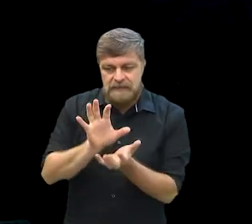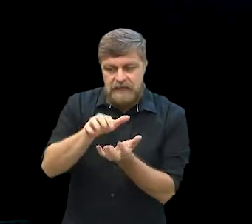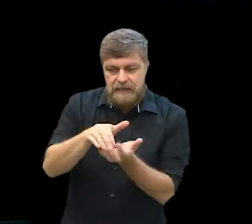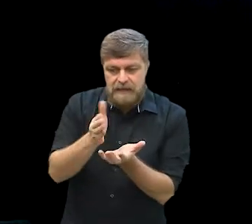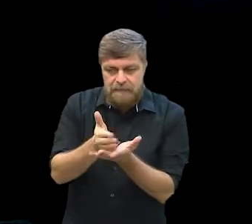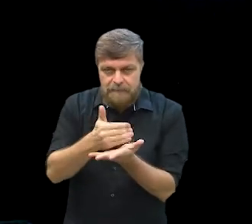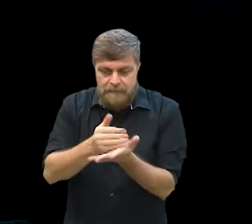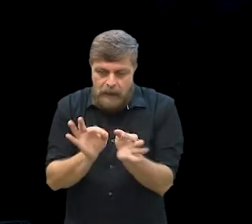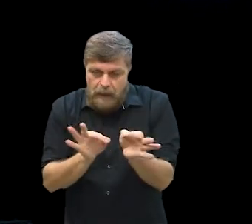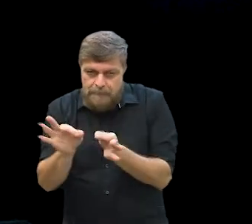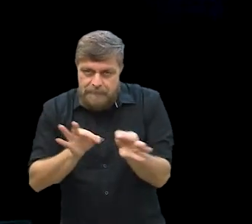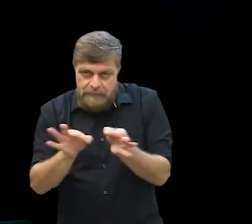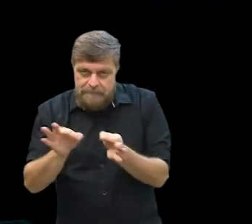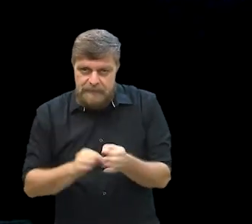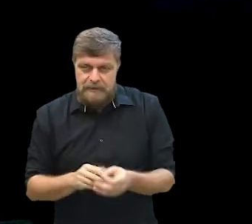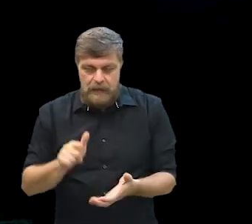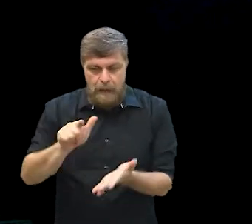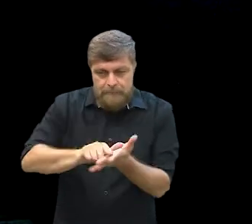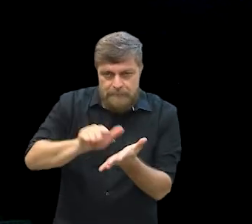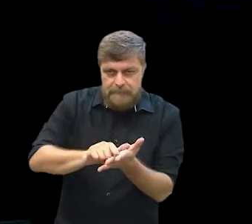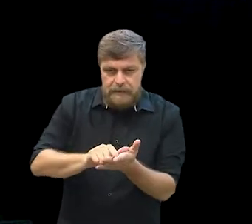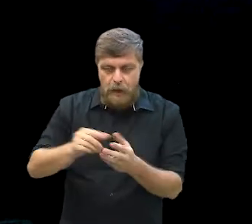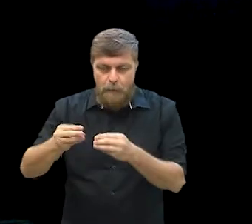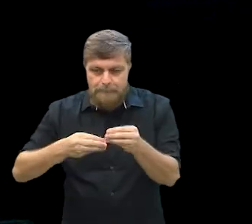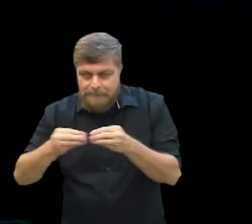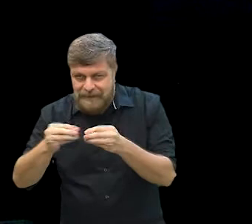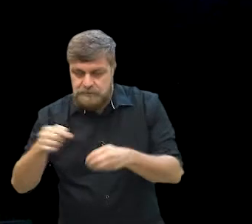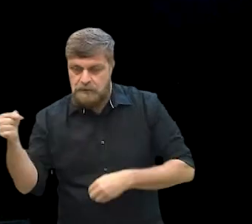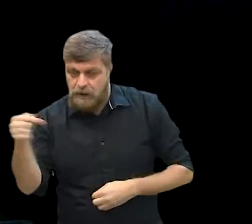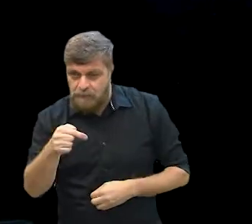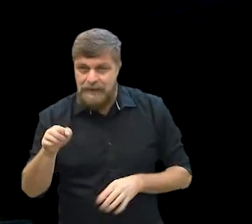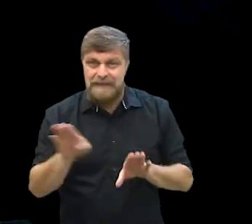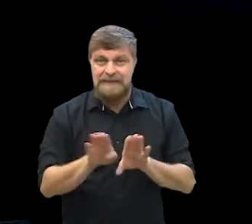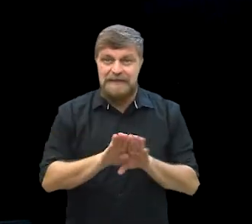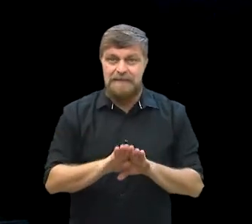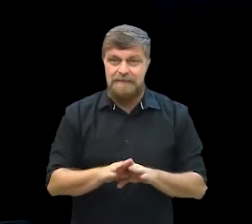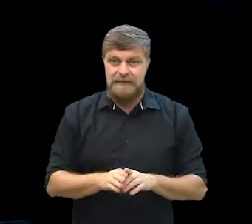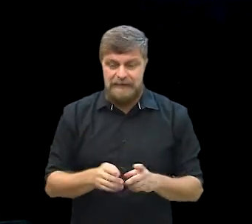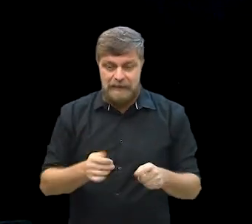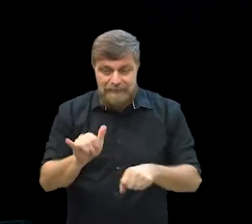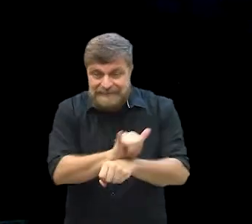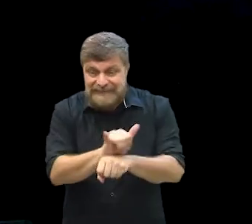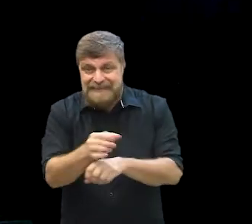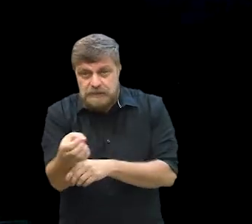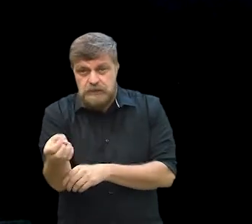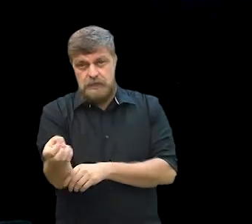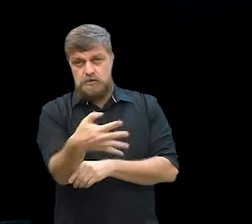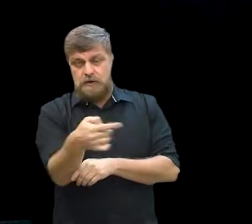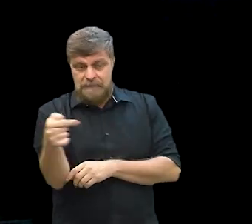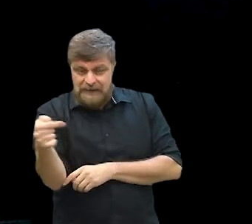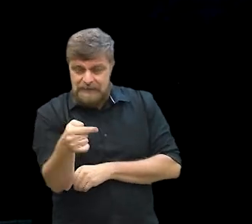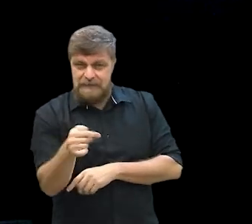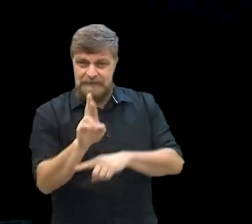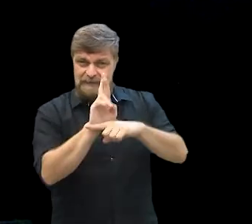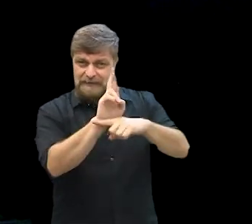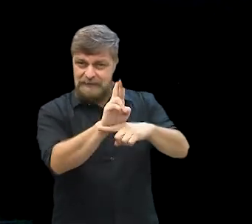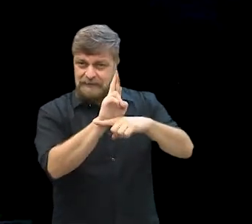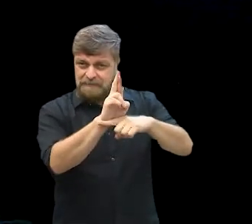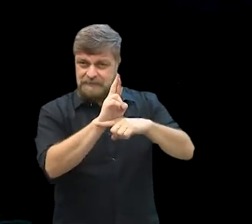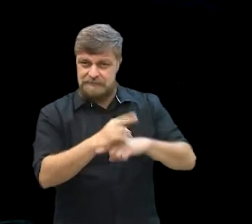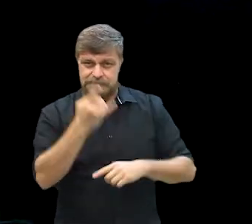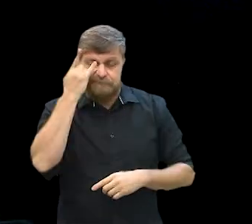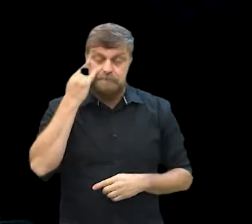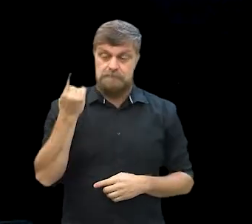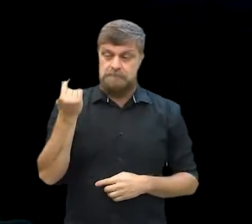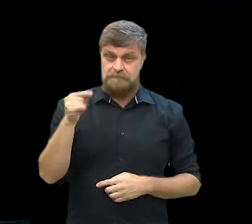em embalagem, porque isso, independente de ir e vir, isso é um novo negócio para você. Ele está representando